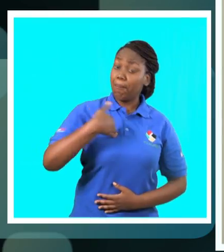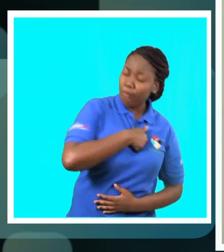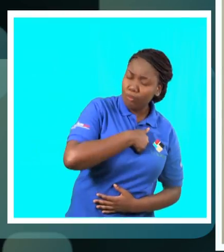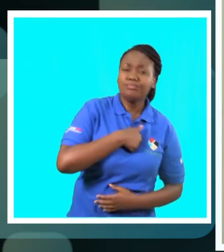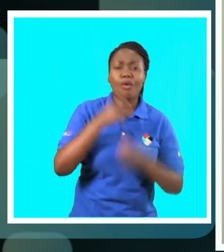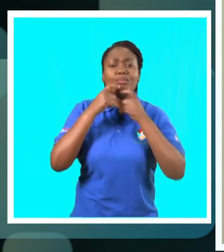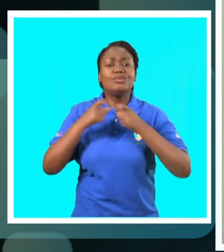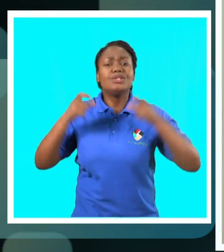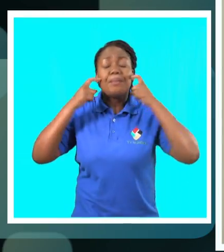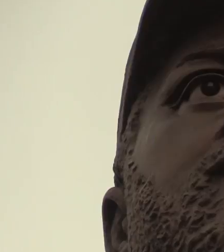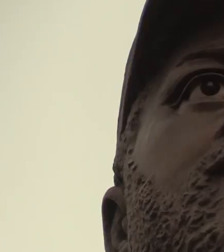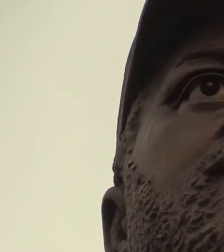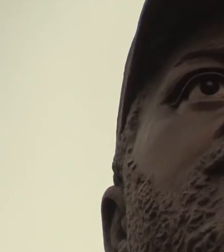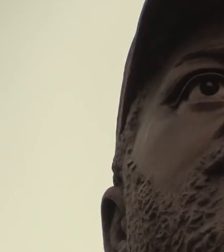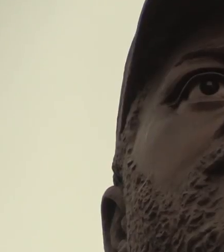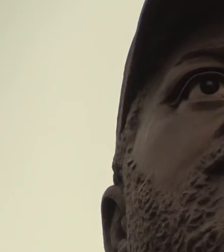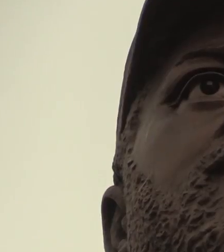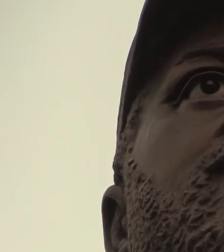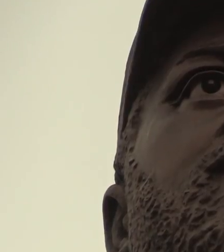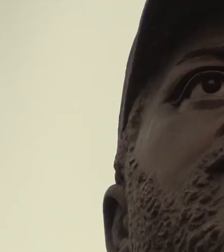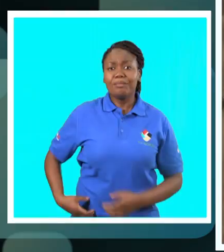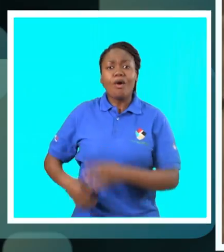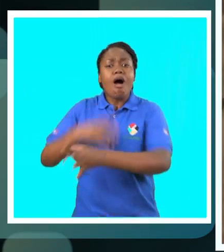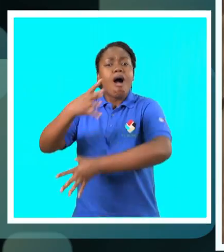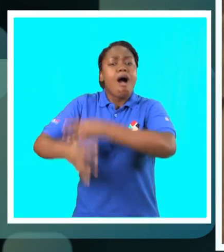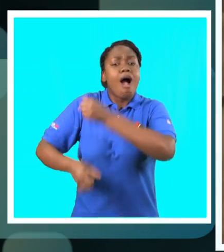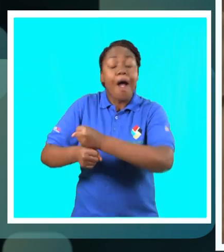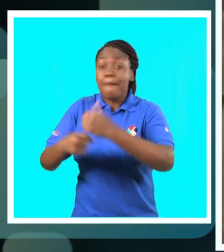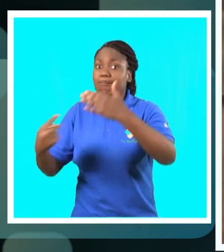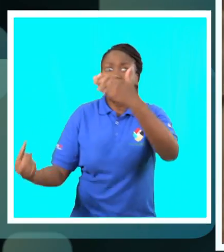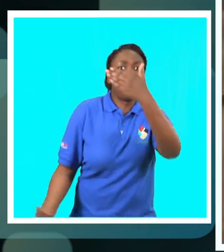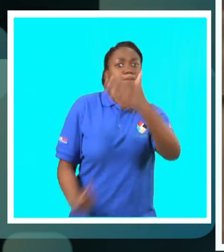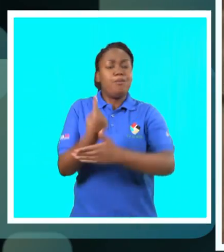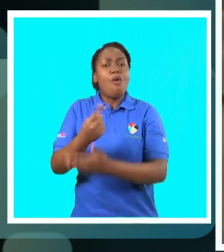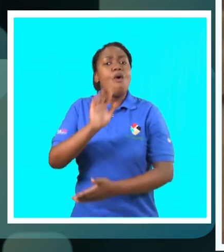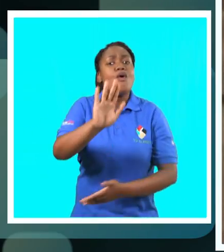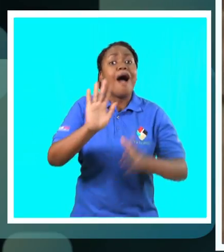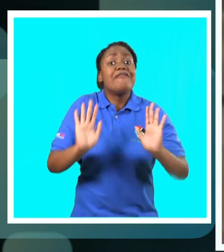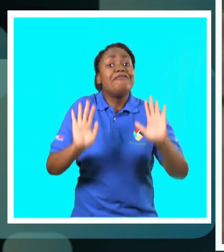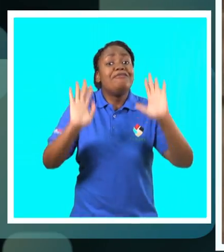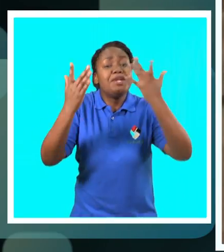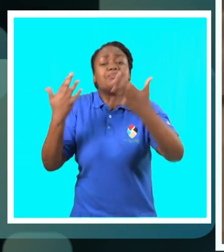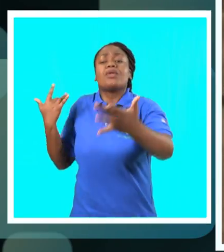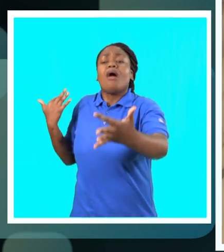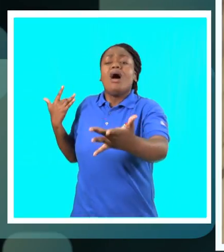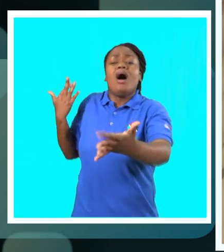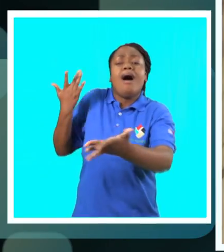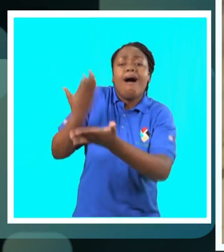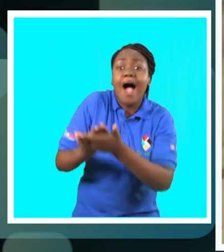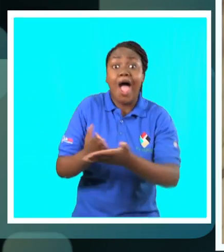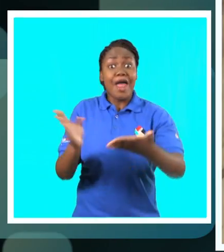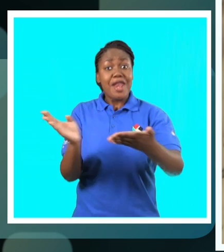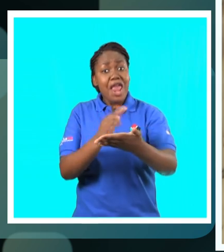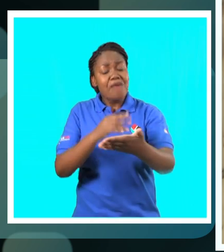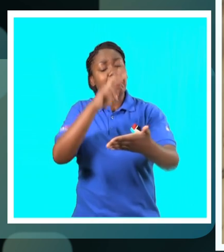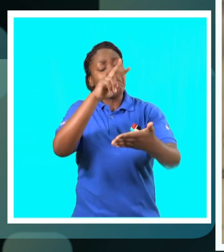Moçambique comemora 30 anos de morte do seu primeiro presidente. A celebração acontece anualmente.